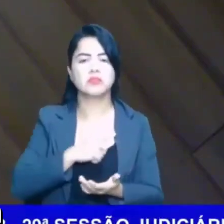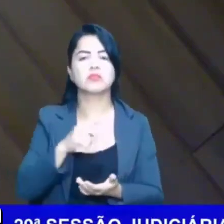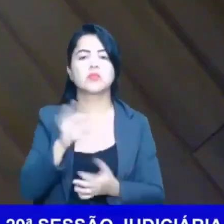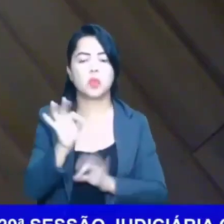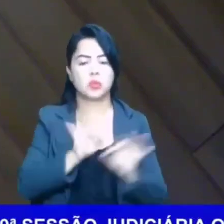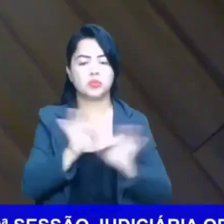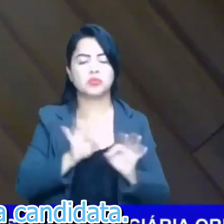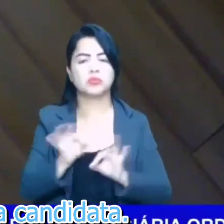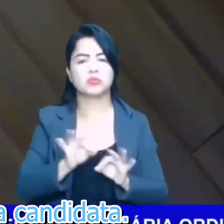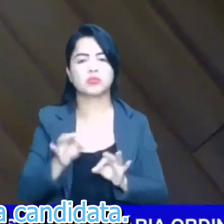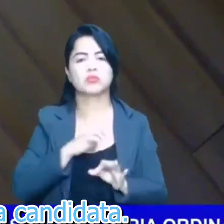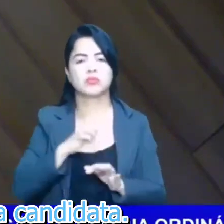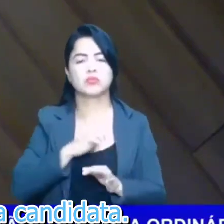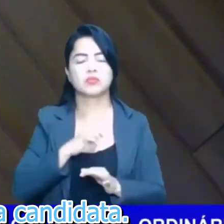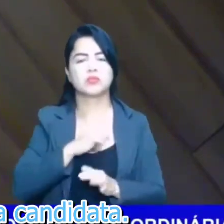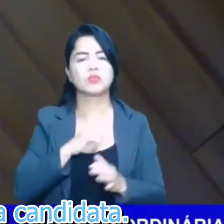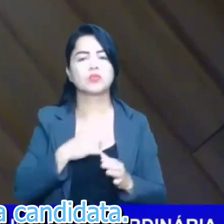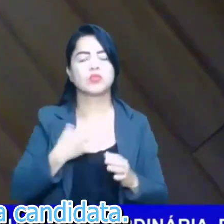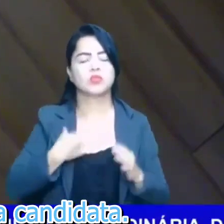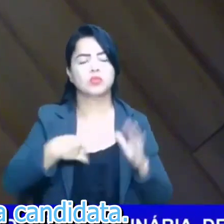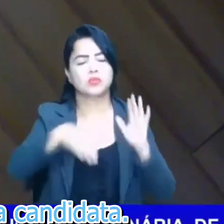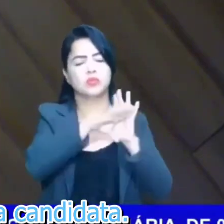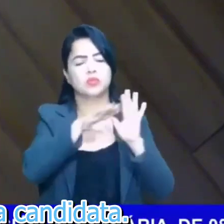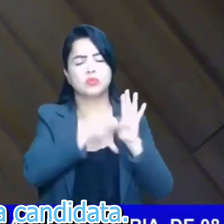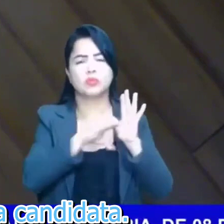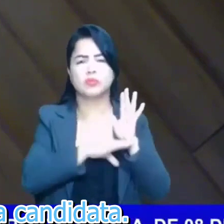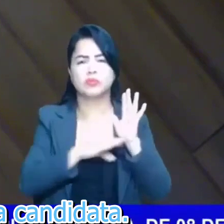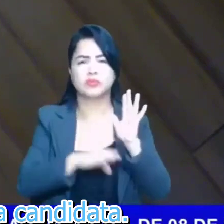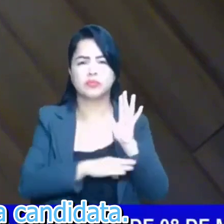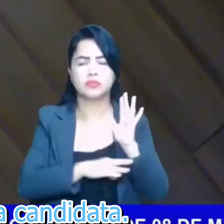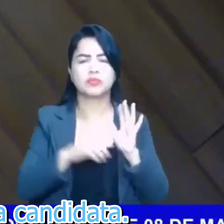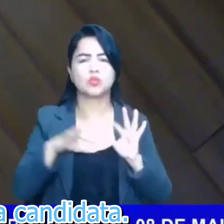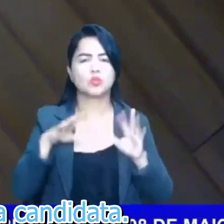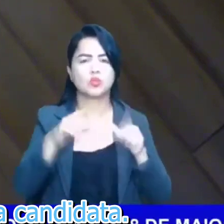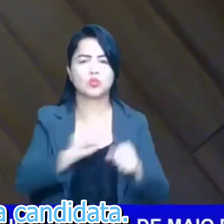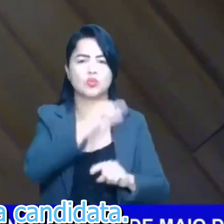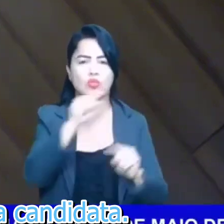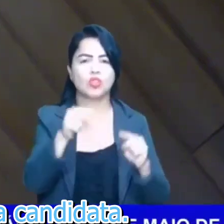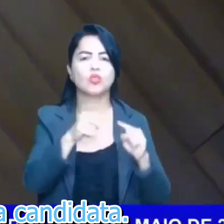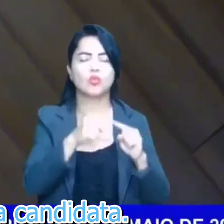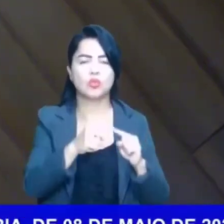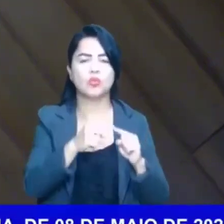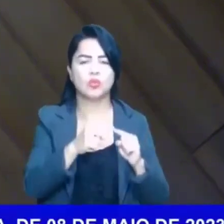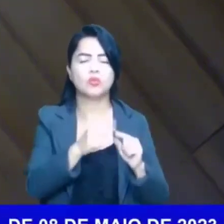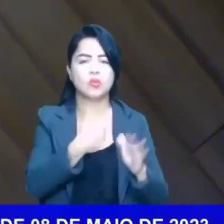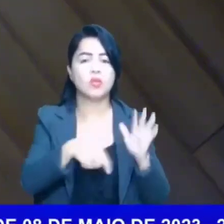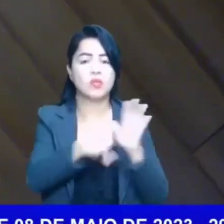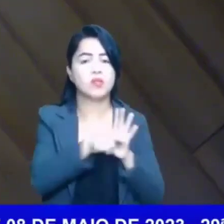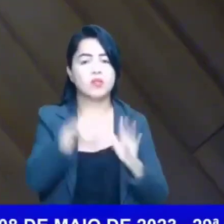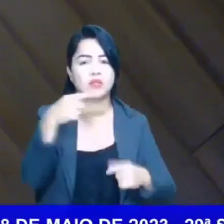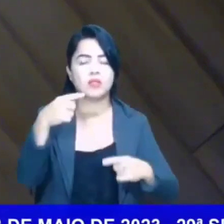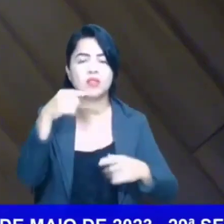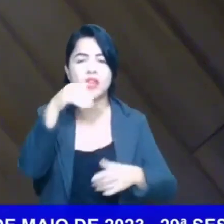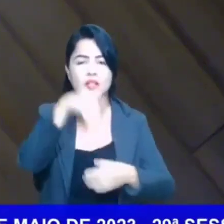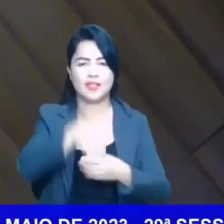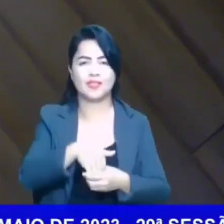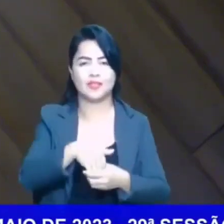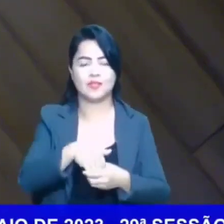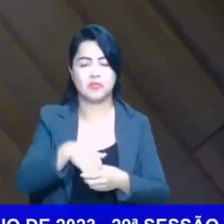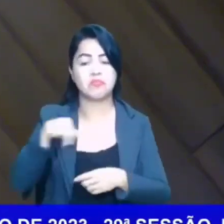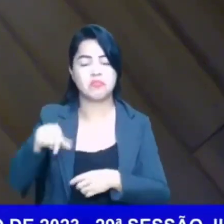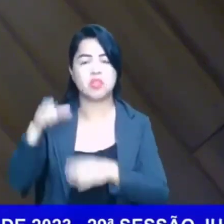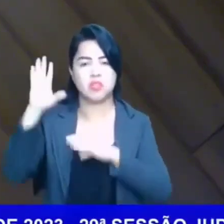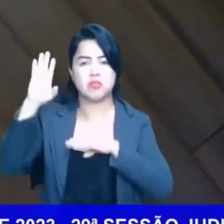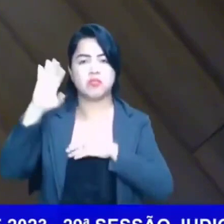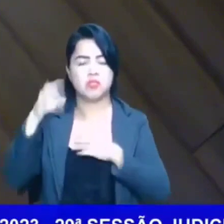tempestiva e cumprindo todos os requisitos da resolução eleitoral pela candidata. E foi